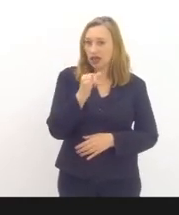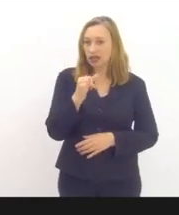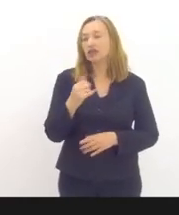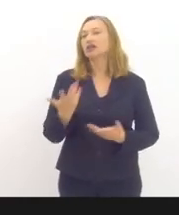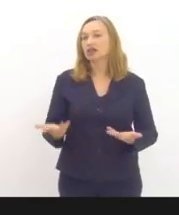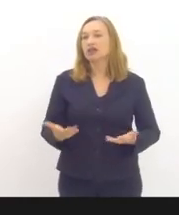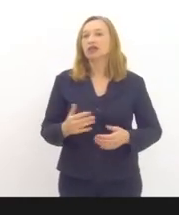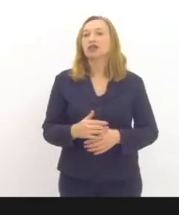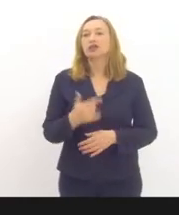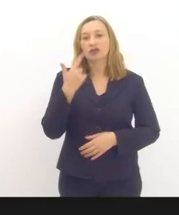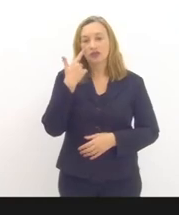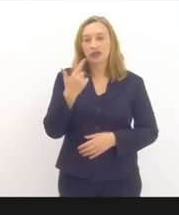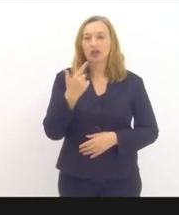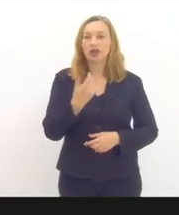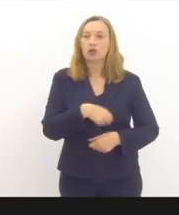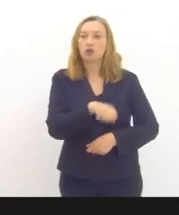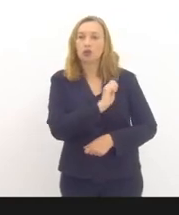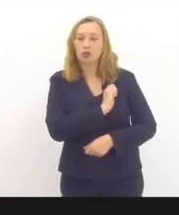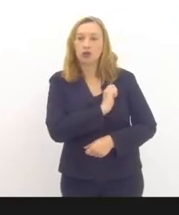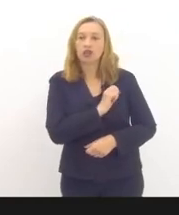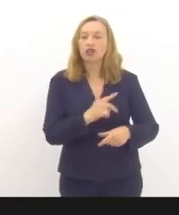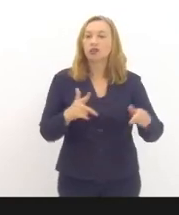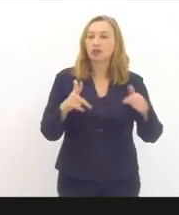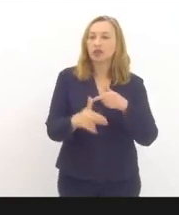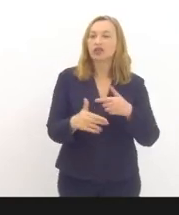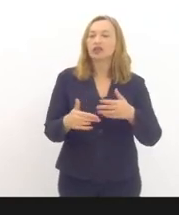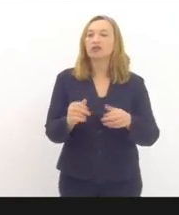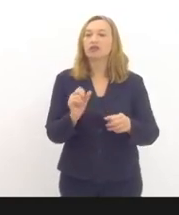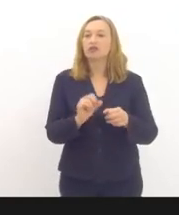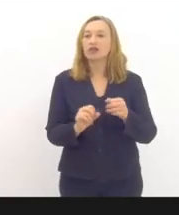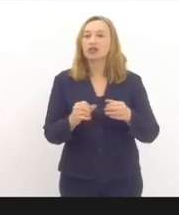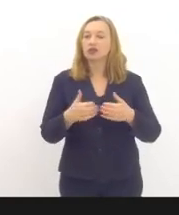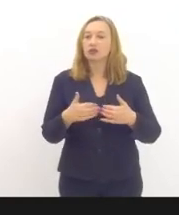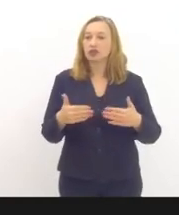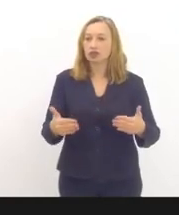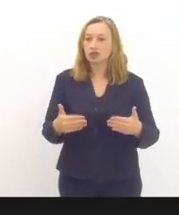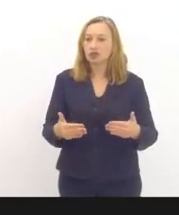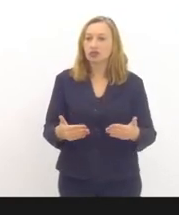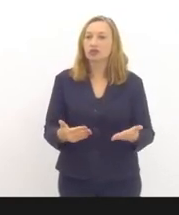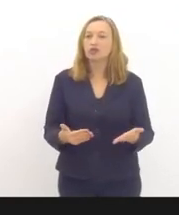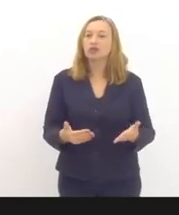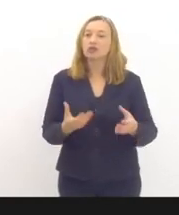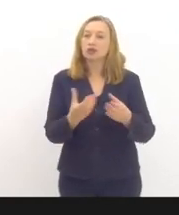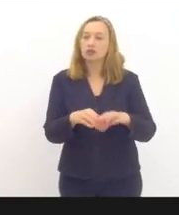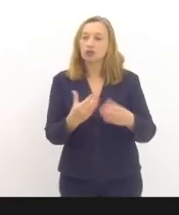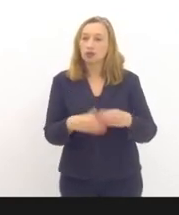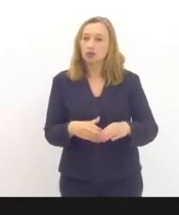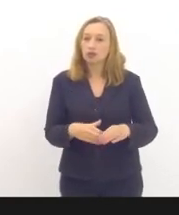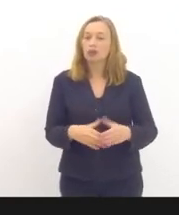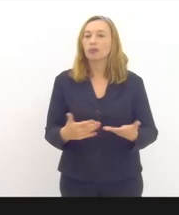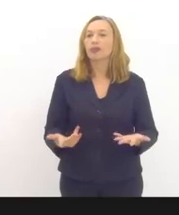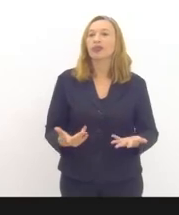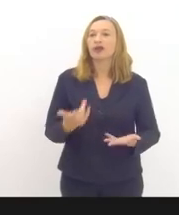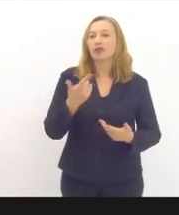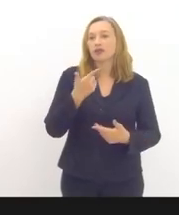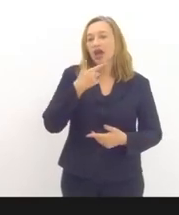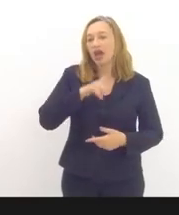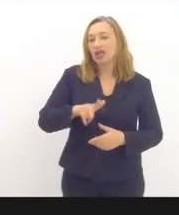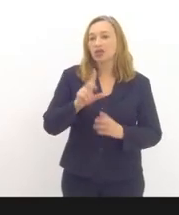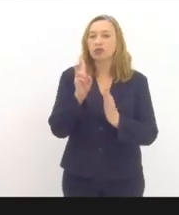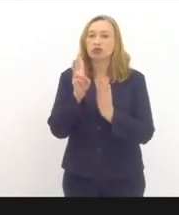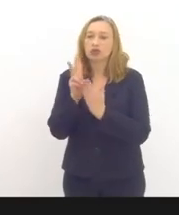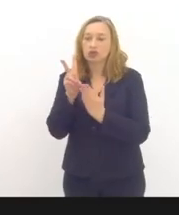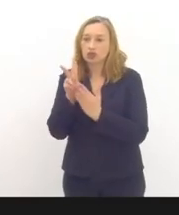recuperação fiscal, o Rio de Janeiro ficou impedido de fazer aí abertura de concurso. Ao que diz respeito à língua indígena,